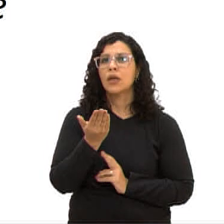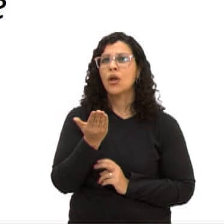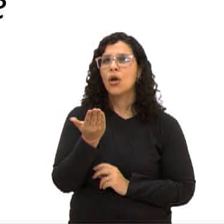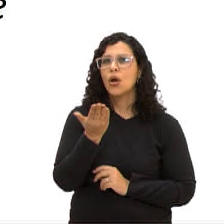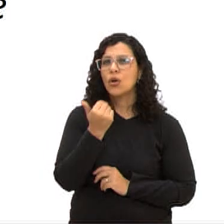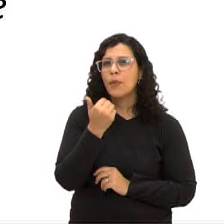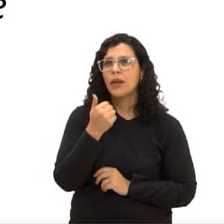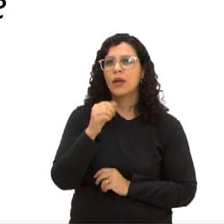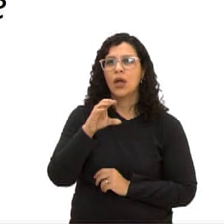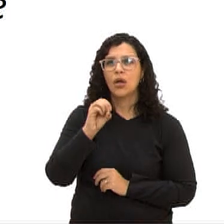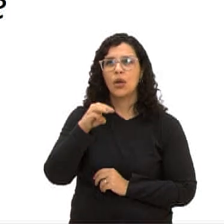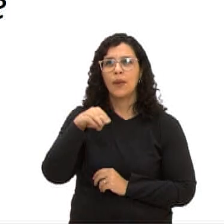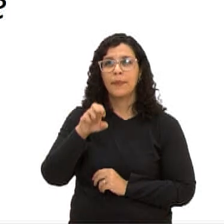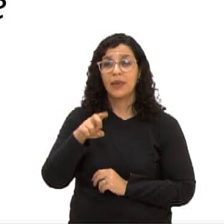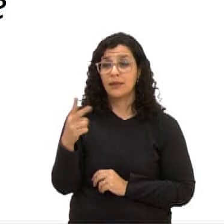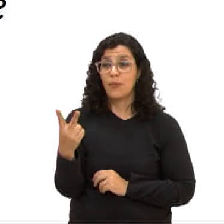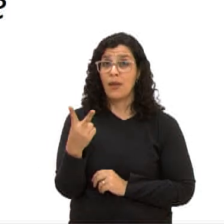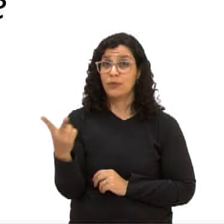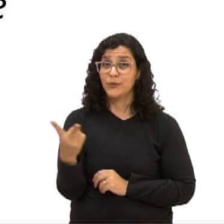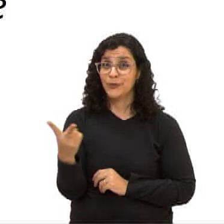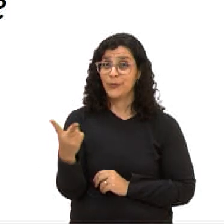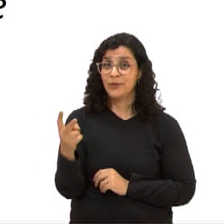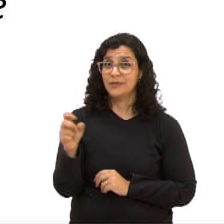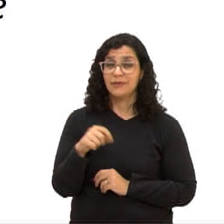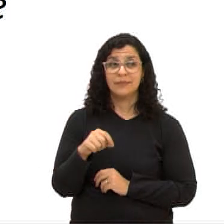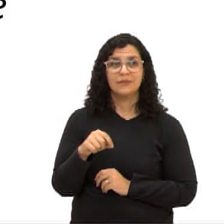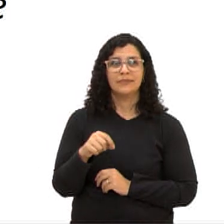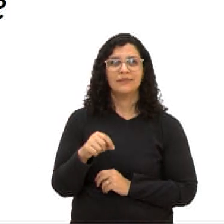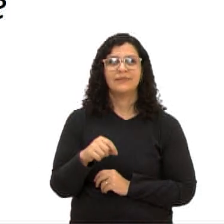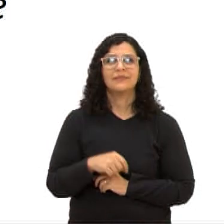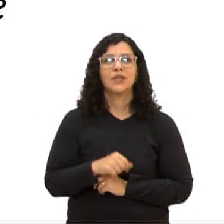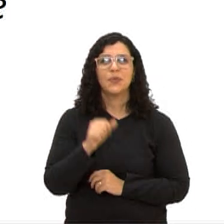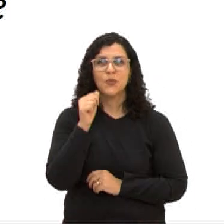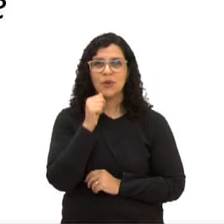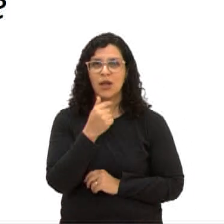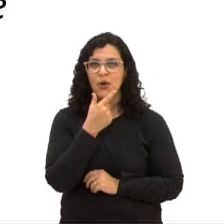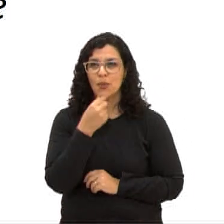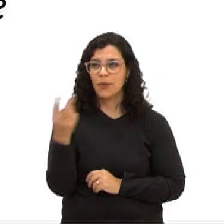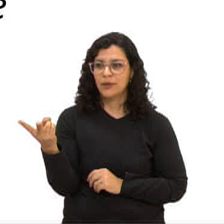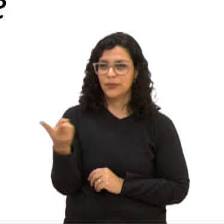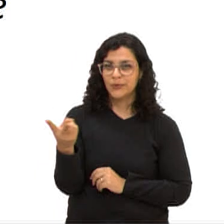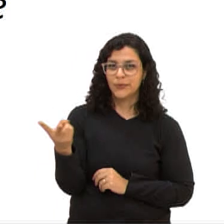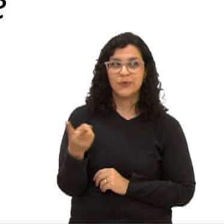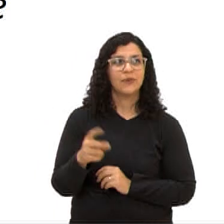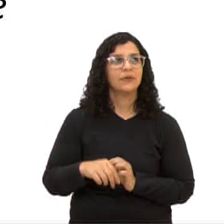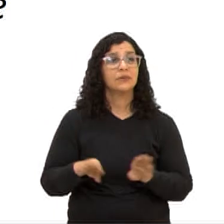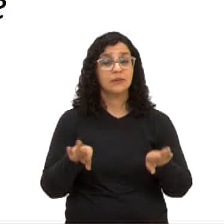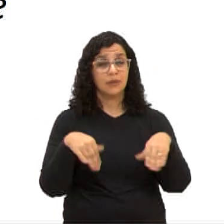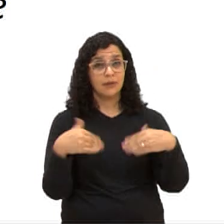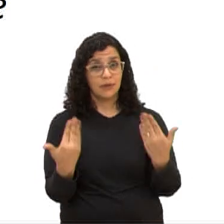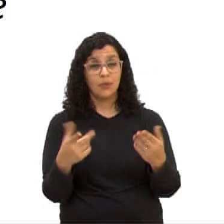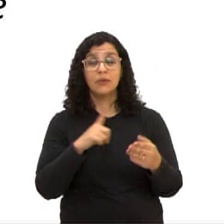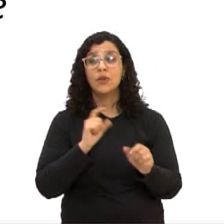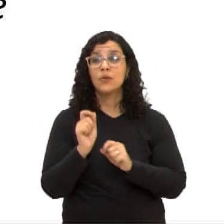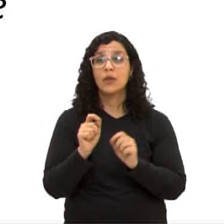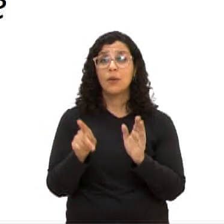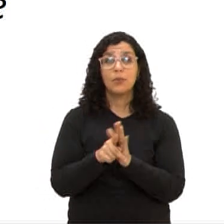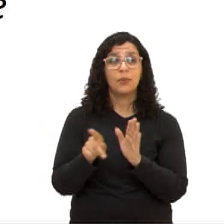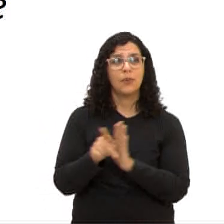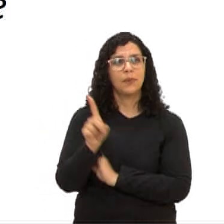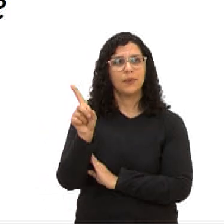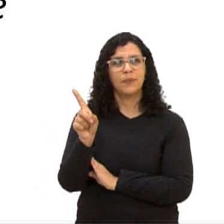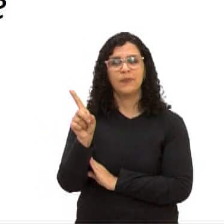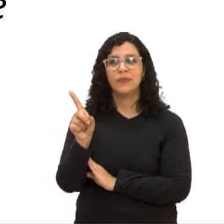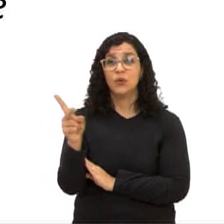falando da Ruth e do João, né, no caso, Ruth e Juan, é ellos. Então, Ruth e